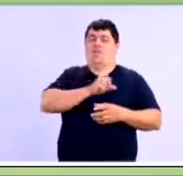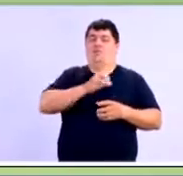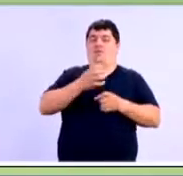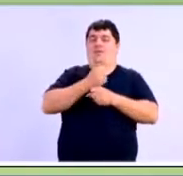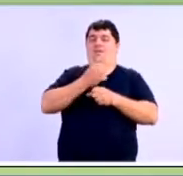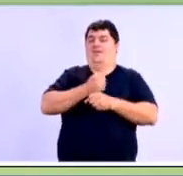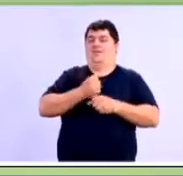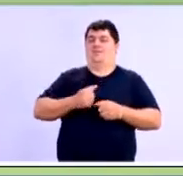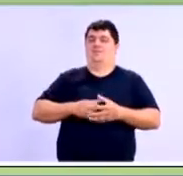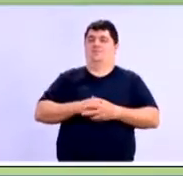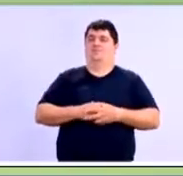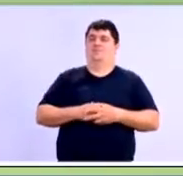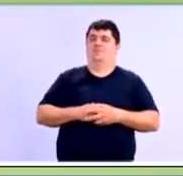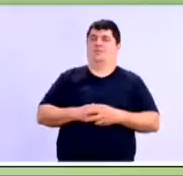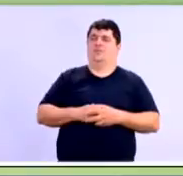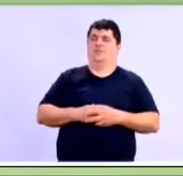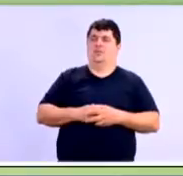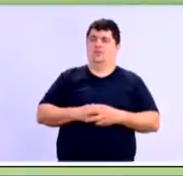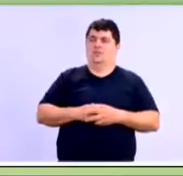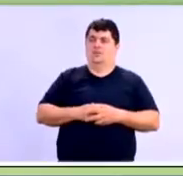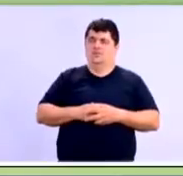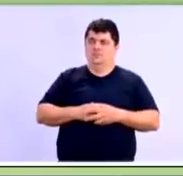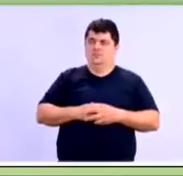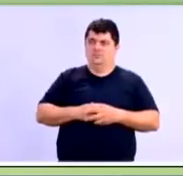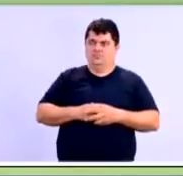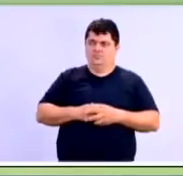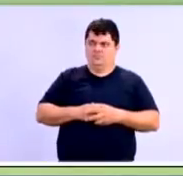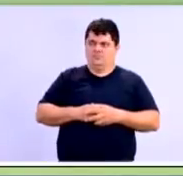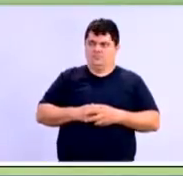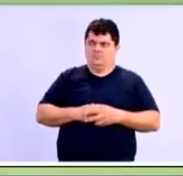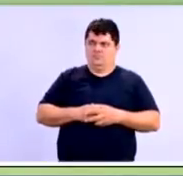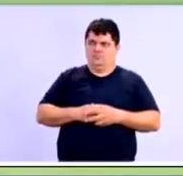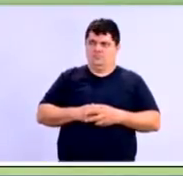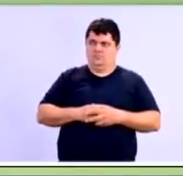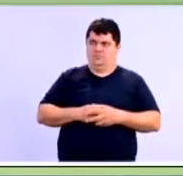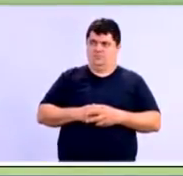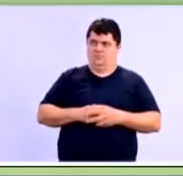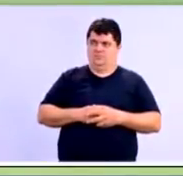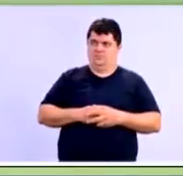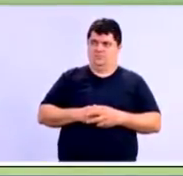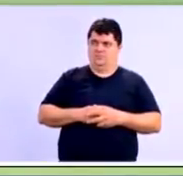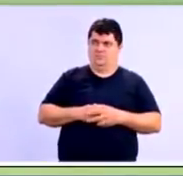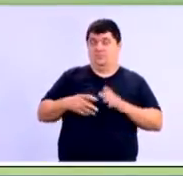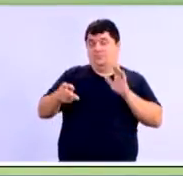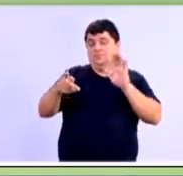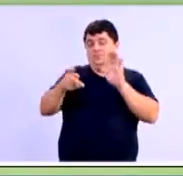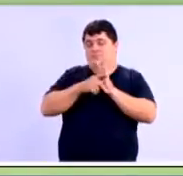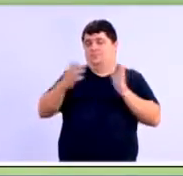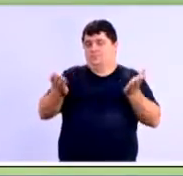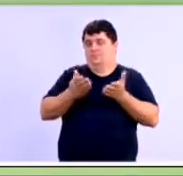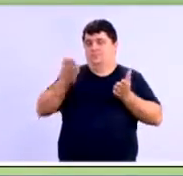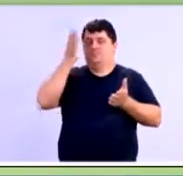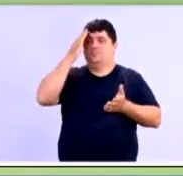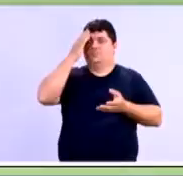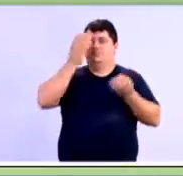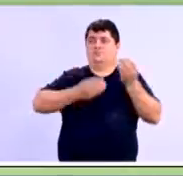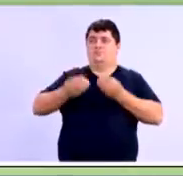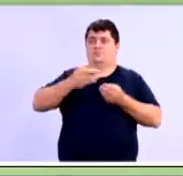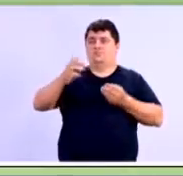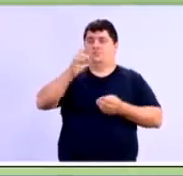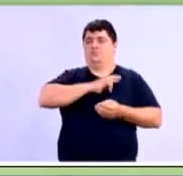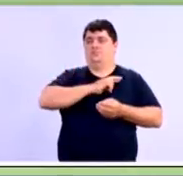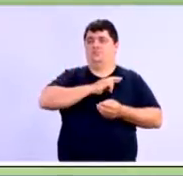mais um aqui. E aí, se eu tenho retorno sobre ativo, agora eu quero saber o retorno sobre o meu capital próprio. Nas empresas, o